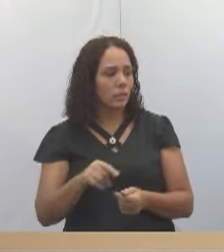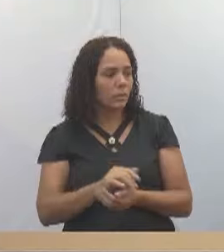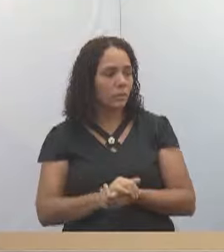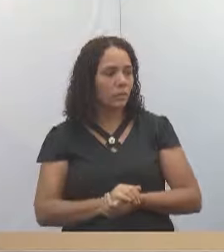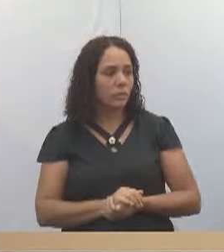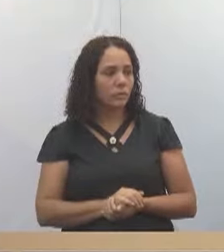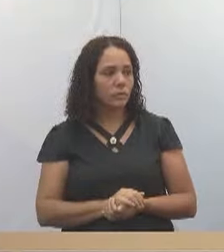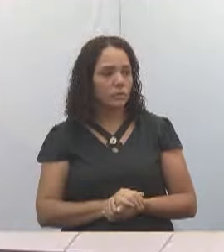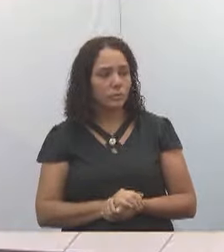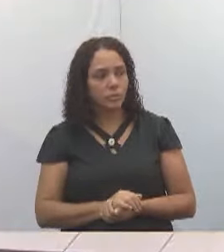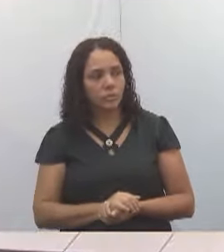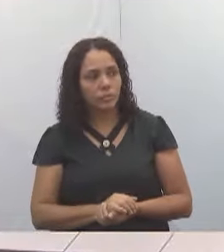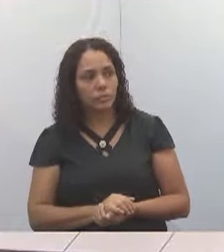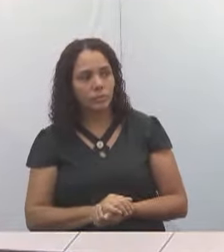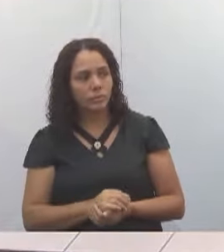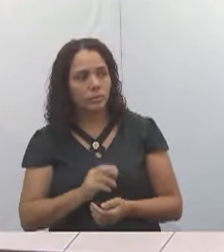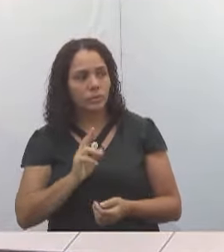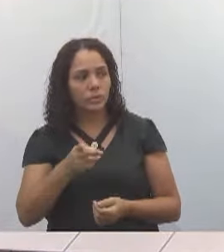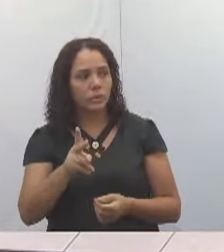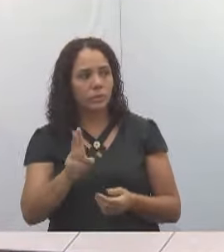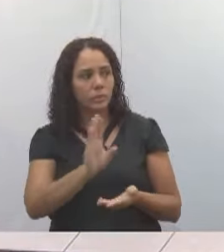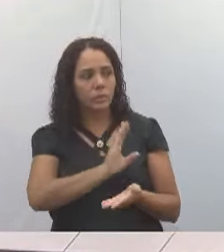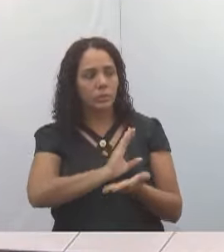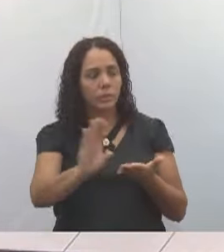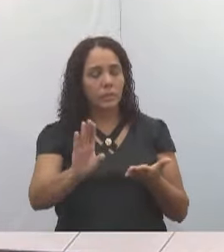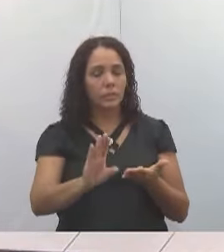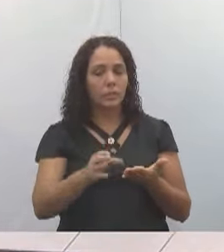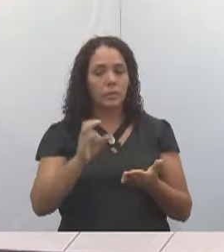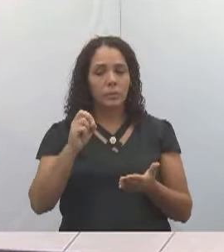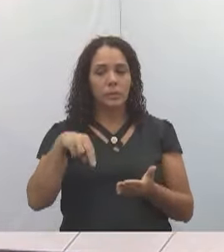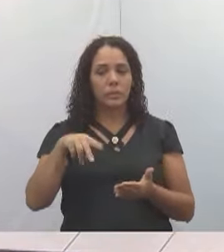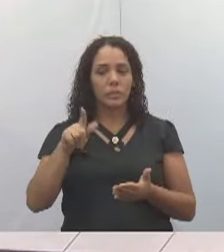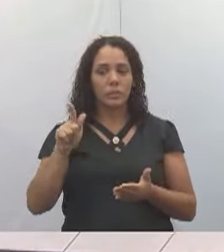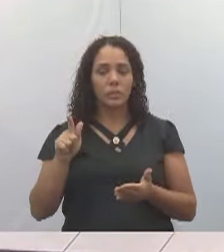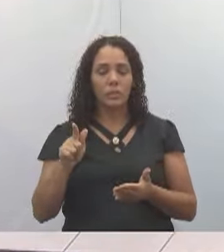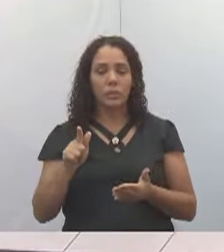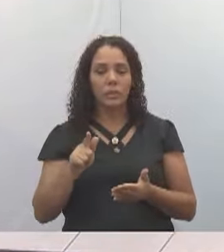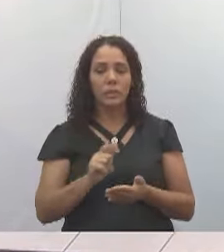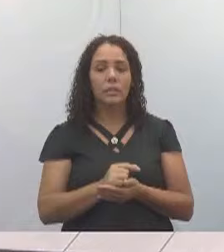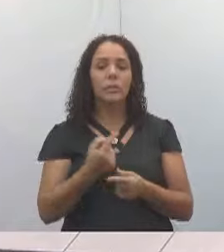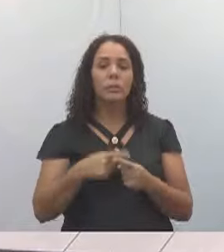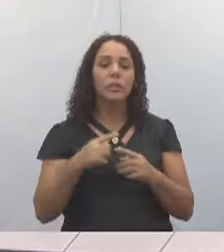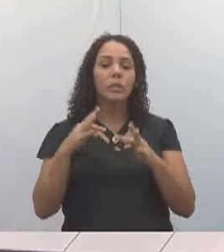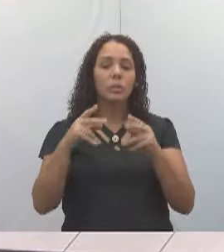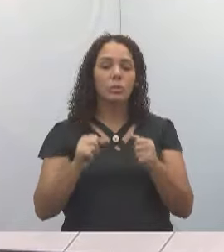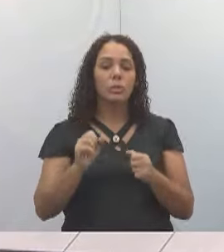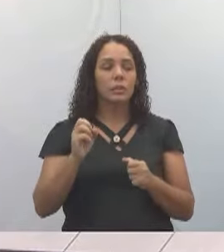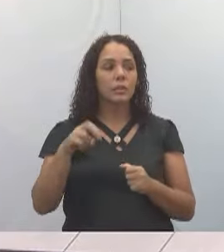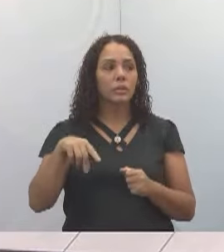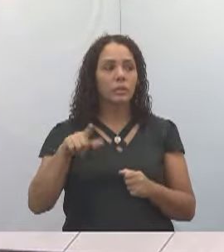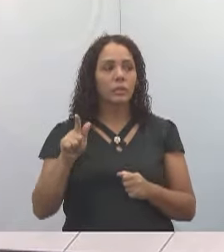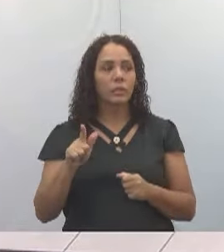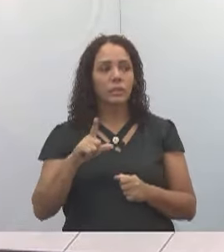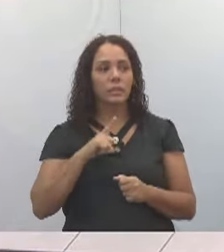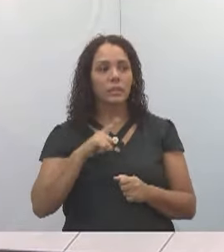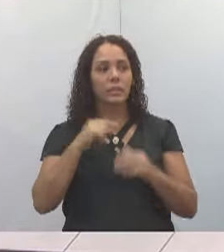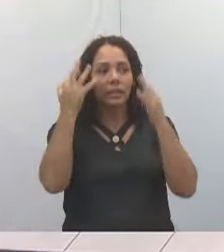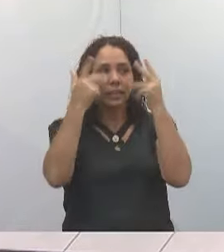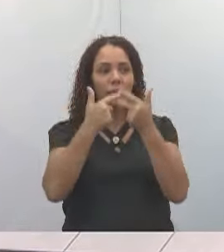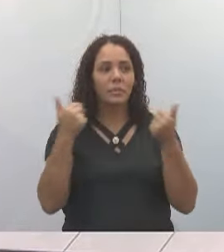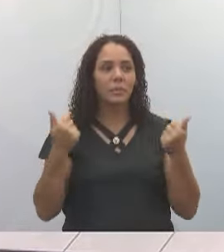Ainda. Eu sempre mandei enviar emenda para as ONGs, né? Ração, porque todas as ONGs têm muitos animais e precisam dessa